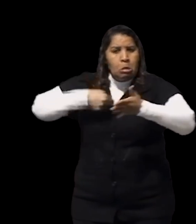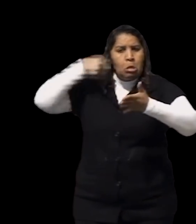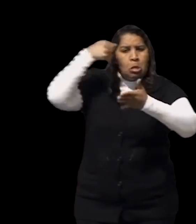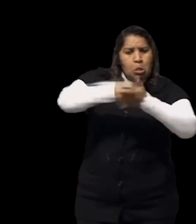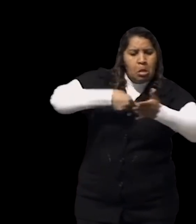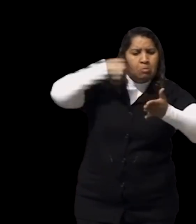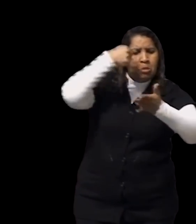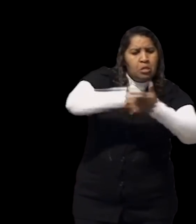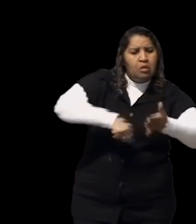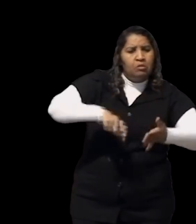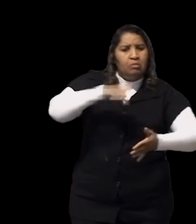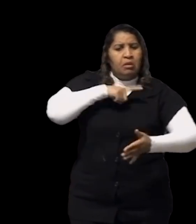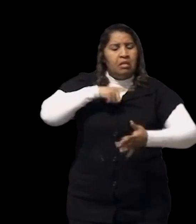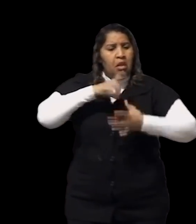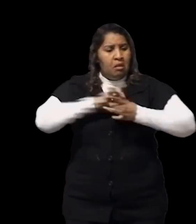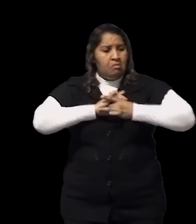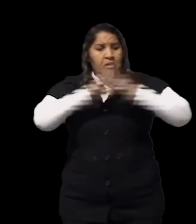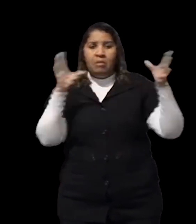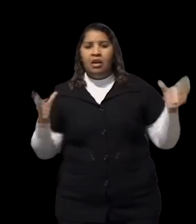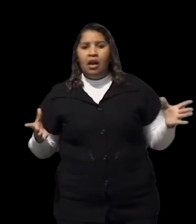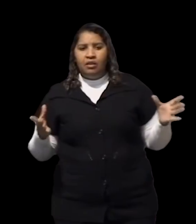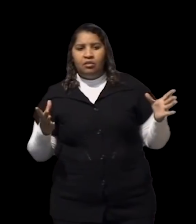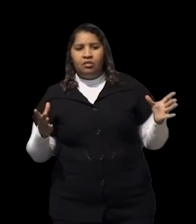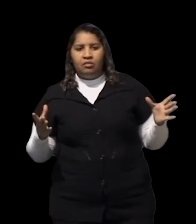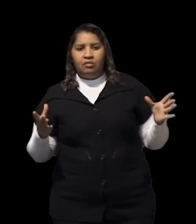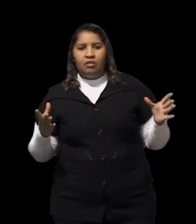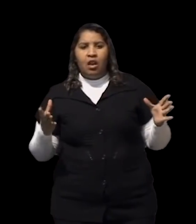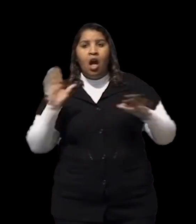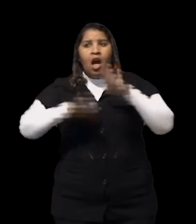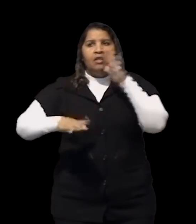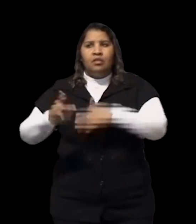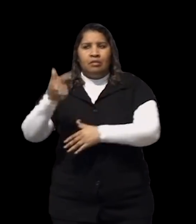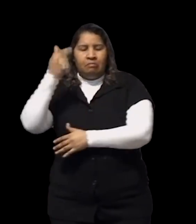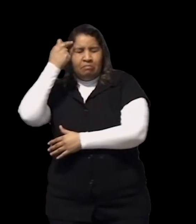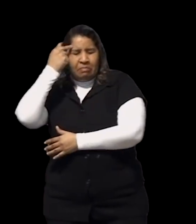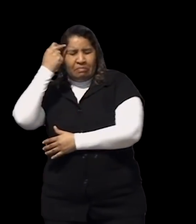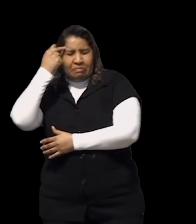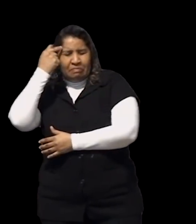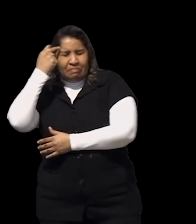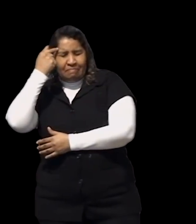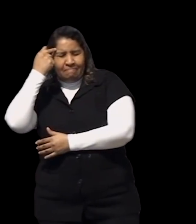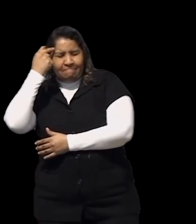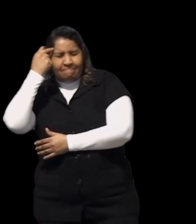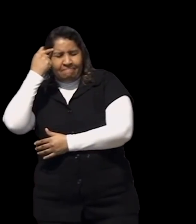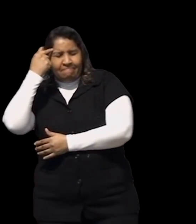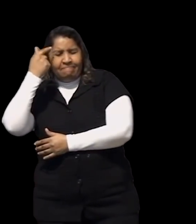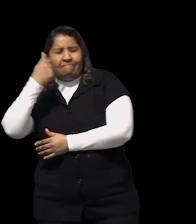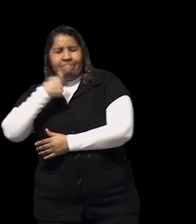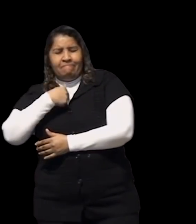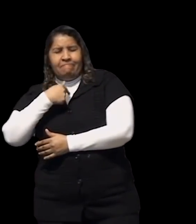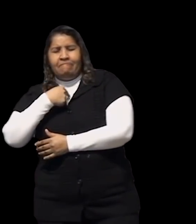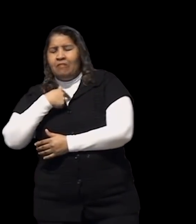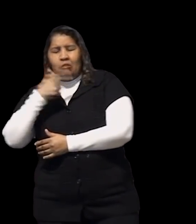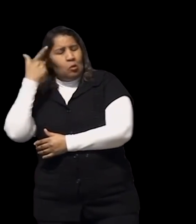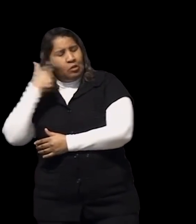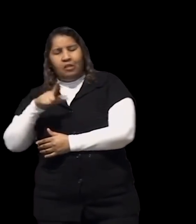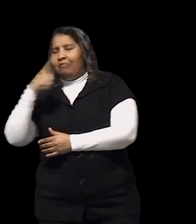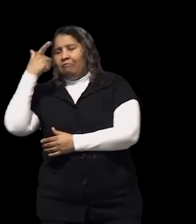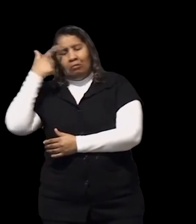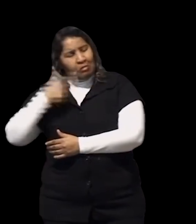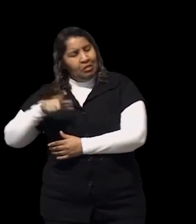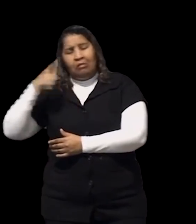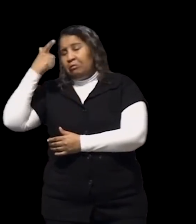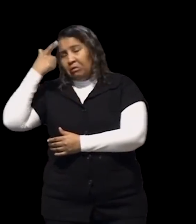sonho a liberdade é gente que tá tanto tempo dentro da cadeia é tanto tempo que tá dentro de uma prisão do